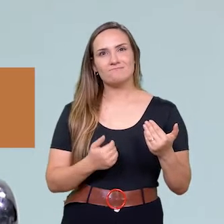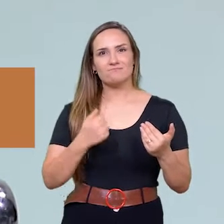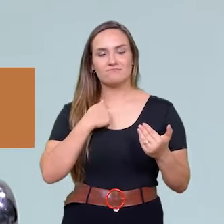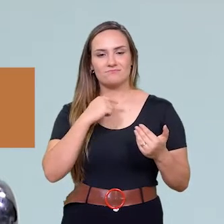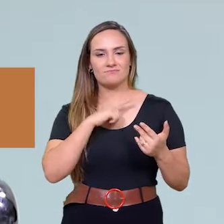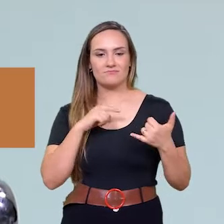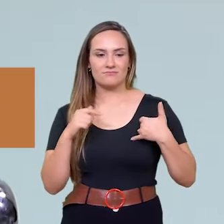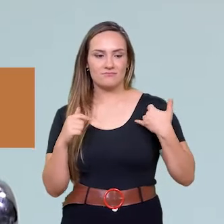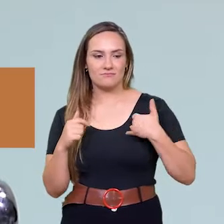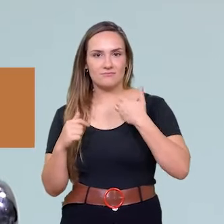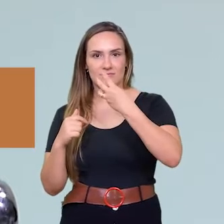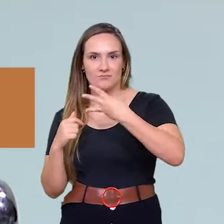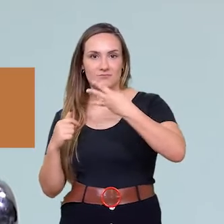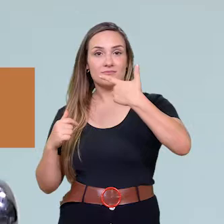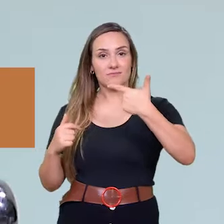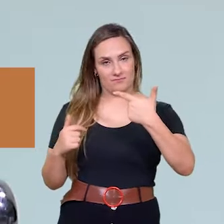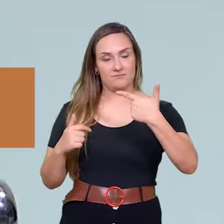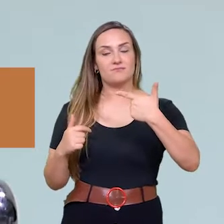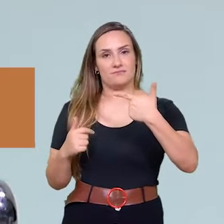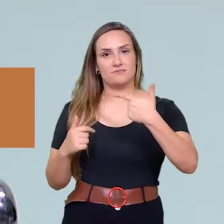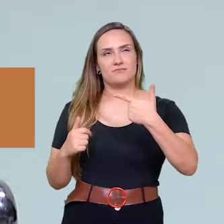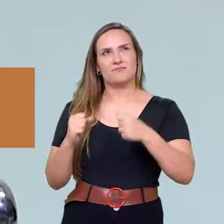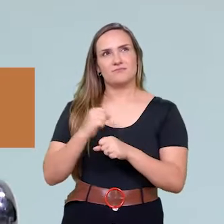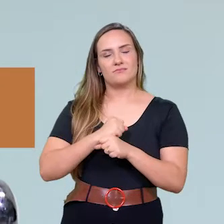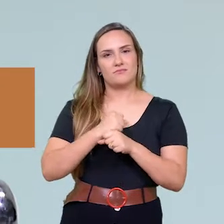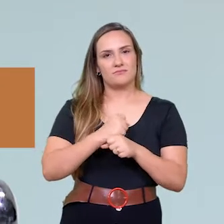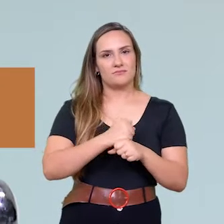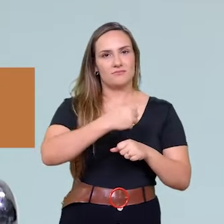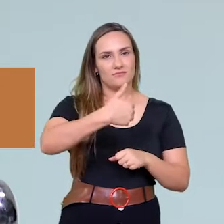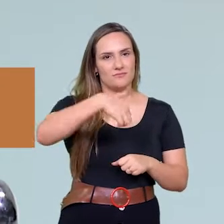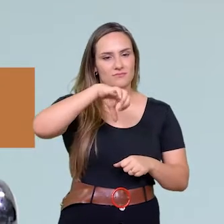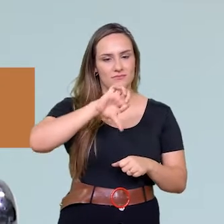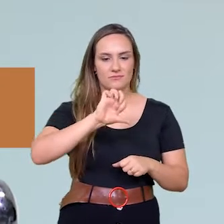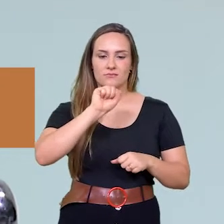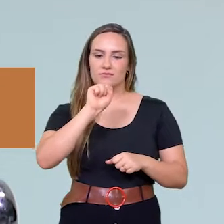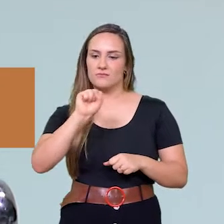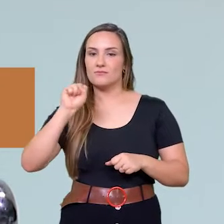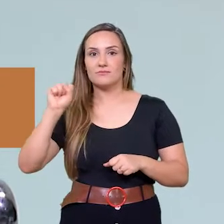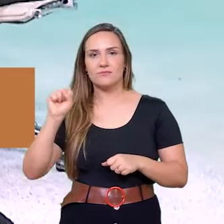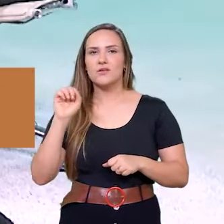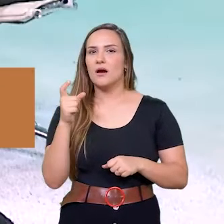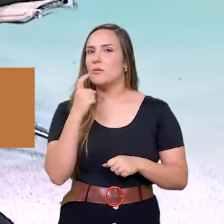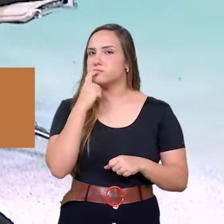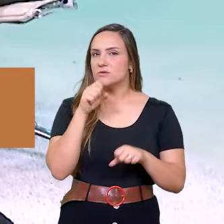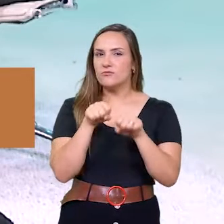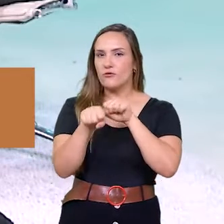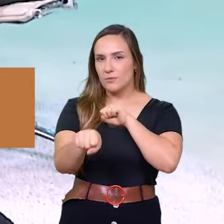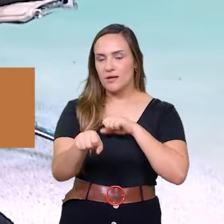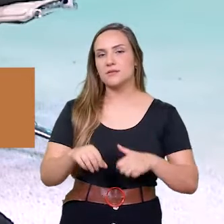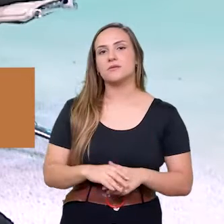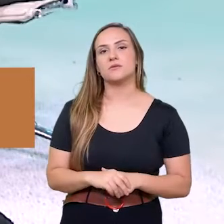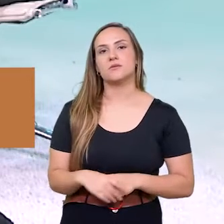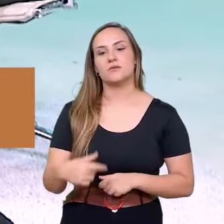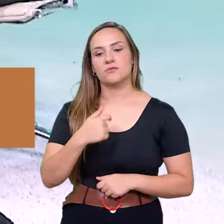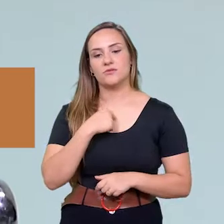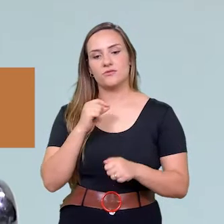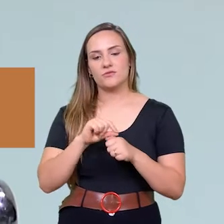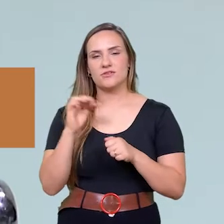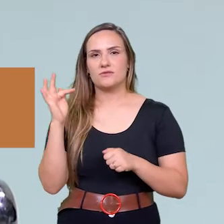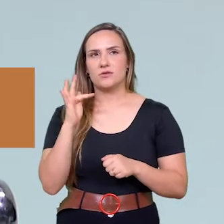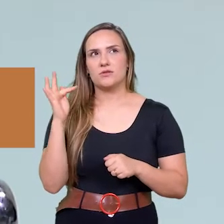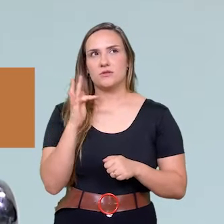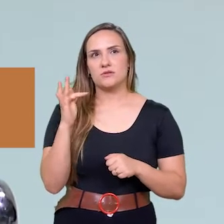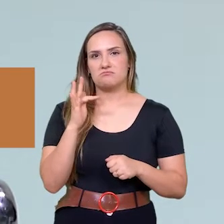eu ingressei aos 32 anos, em 1988, mas eu era recém-formada. Eu